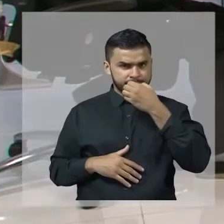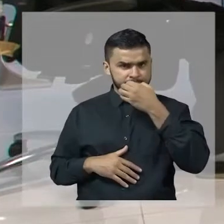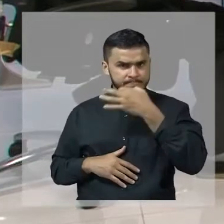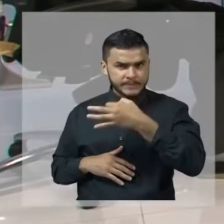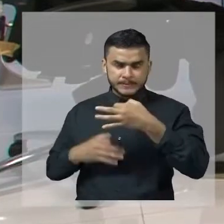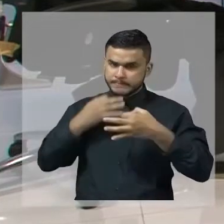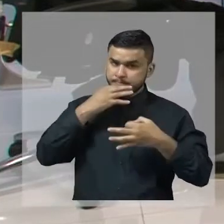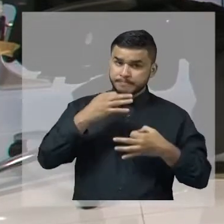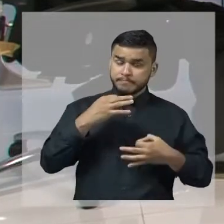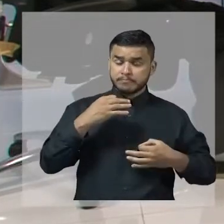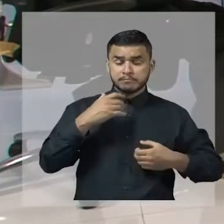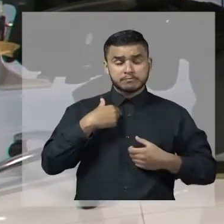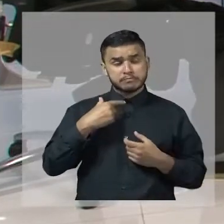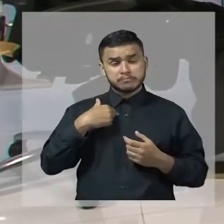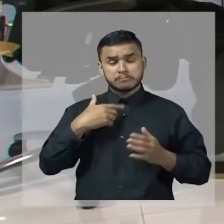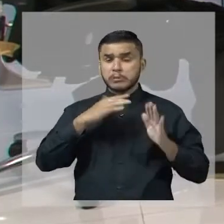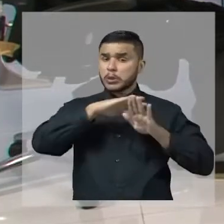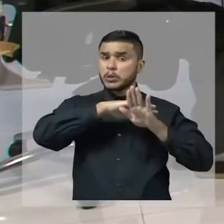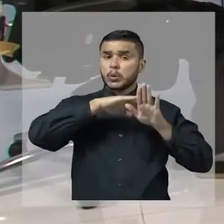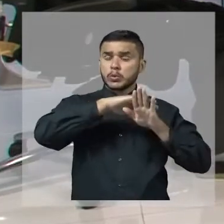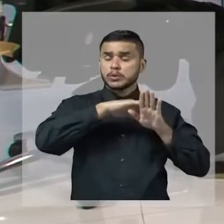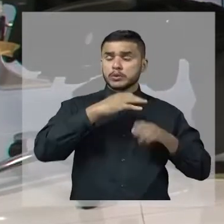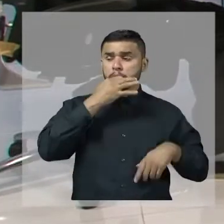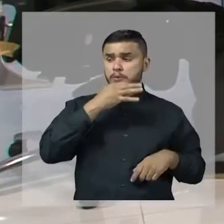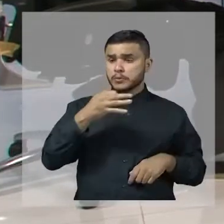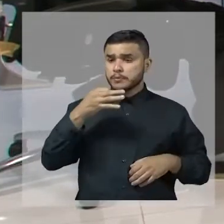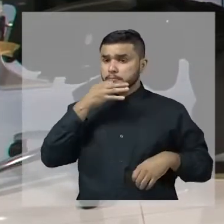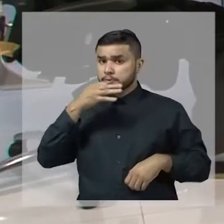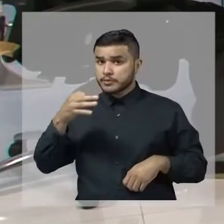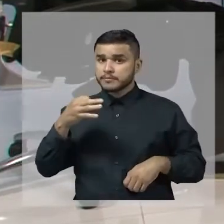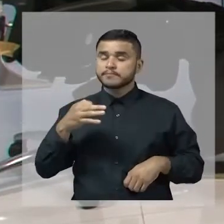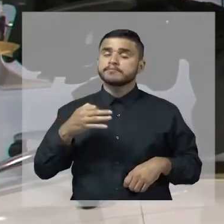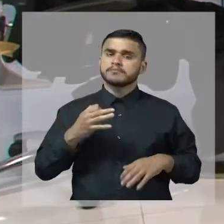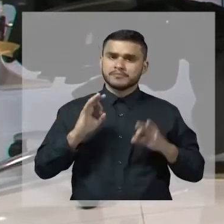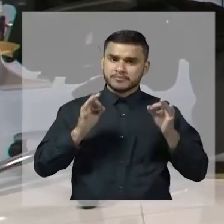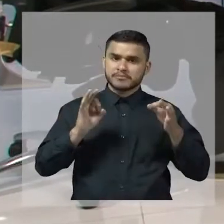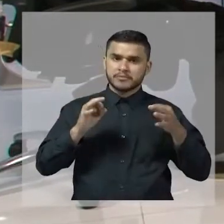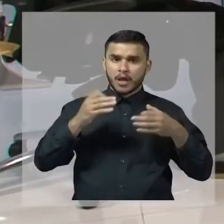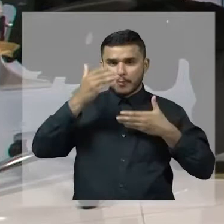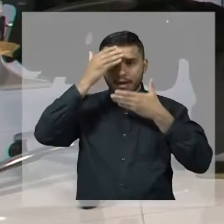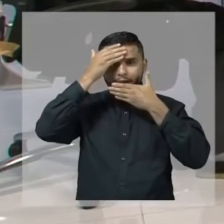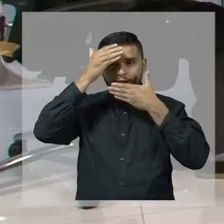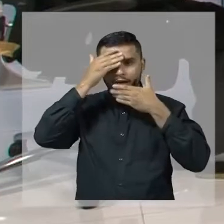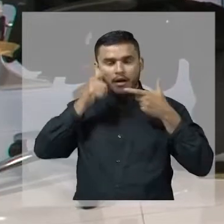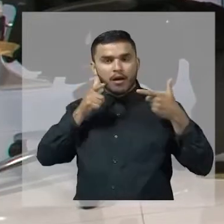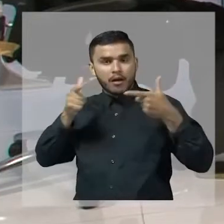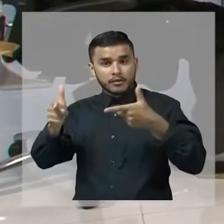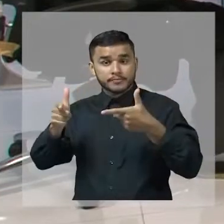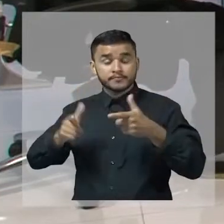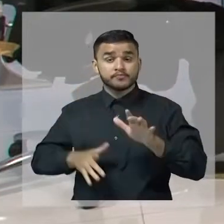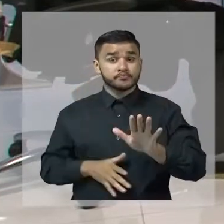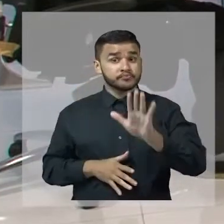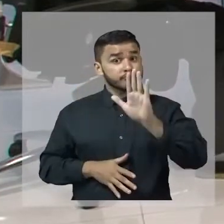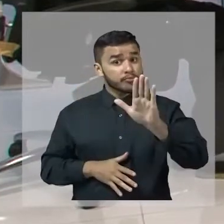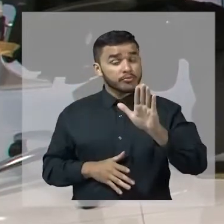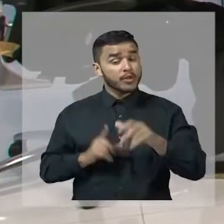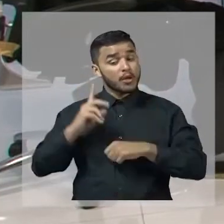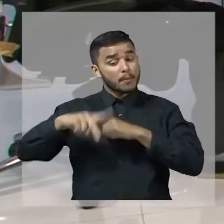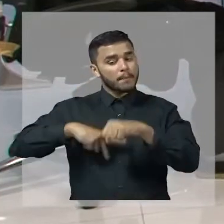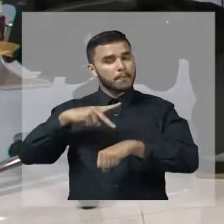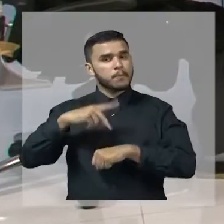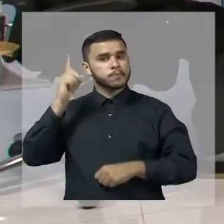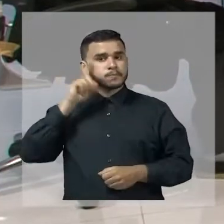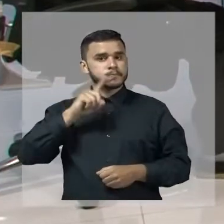até ideológico, e perpetra tais coisas como atentados, né? Nos Estados Unidos há uma cultura